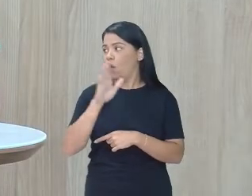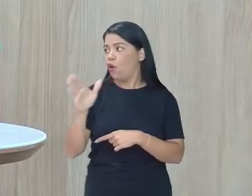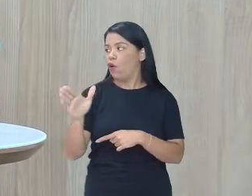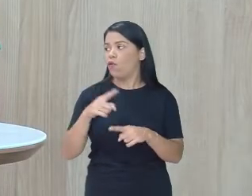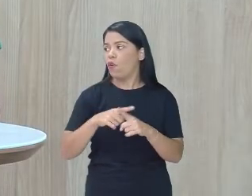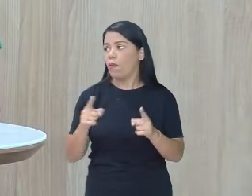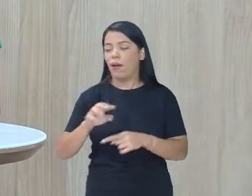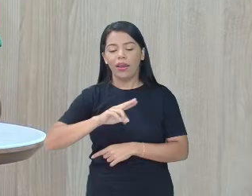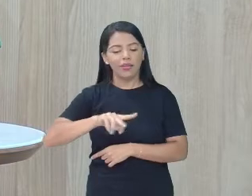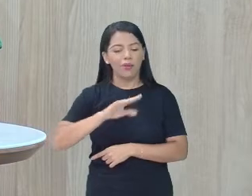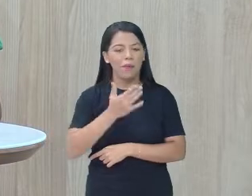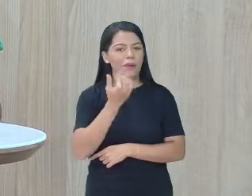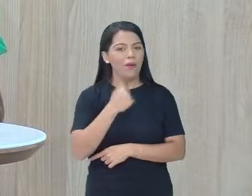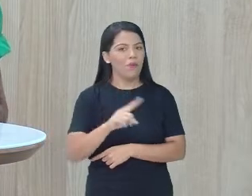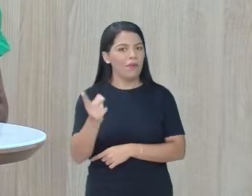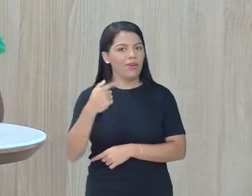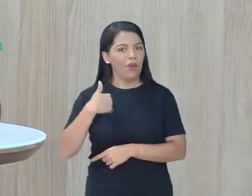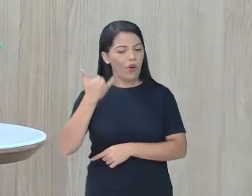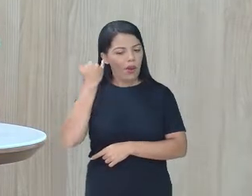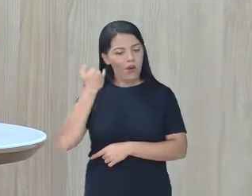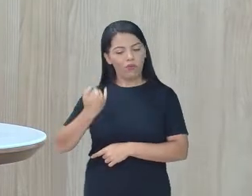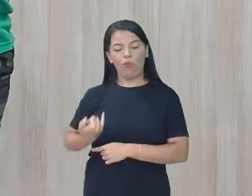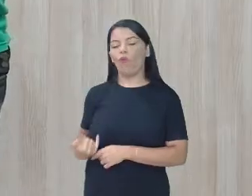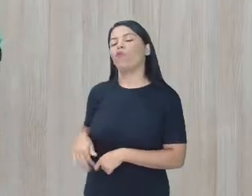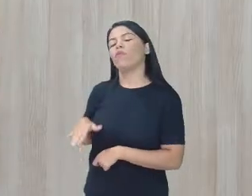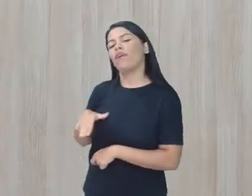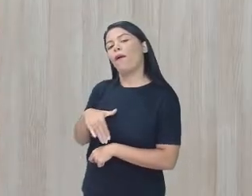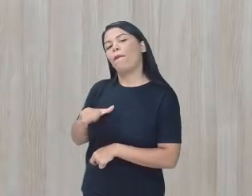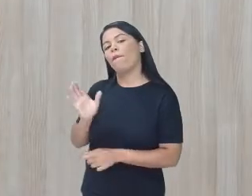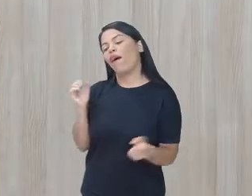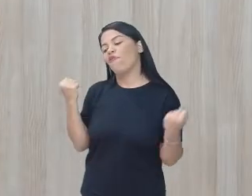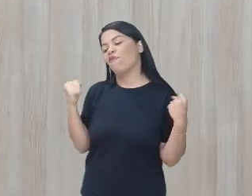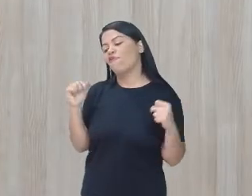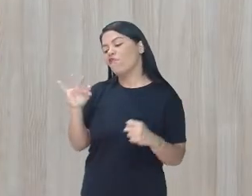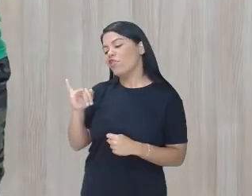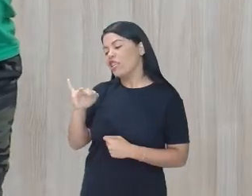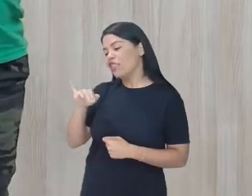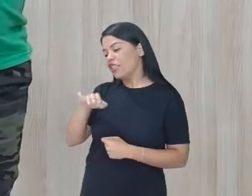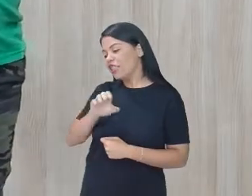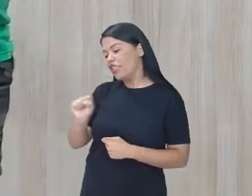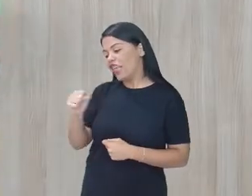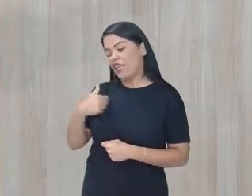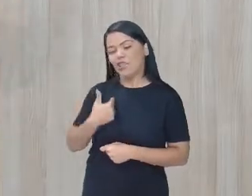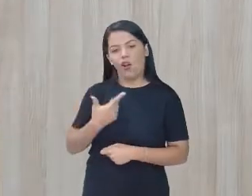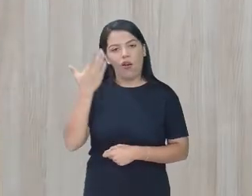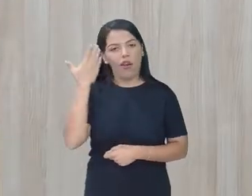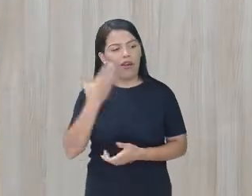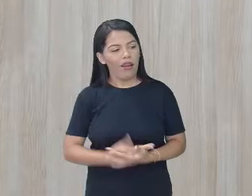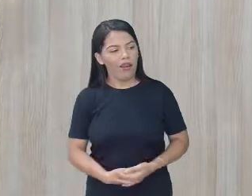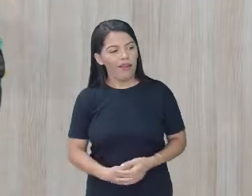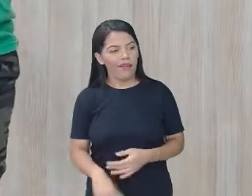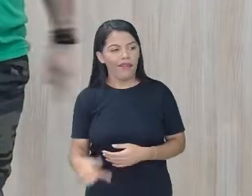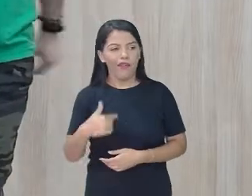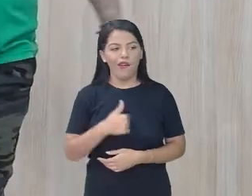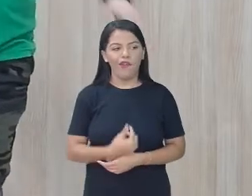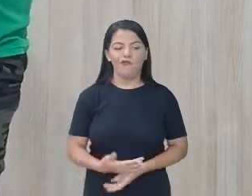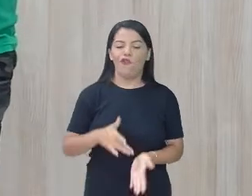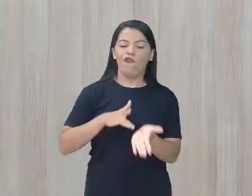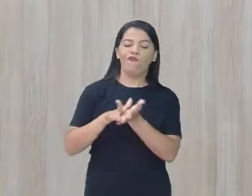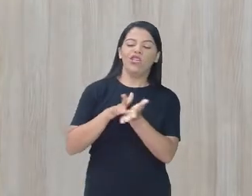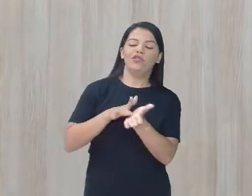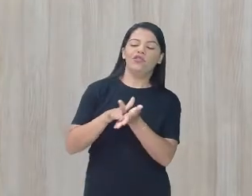mais fitness. Mas ó, para isso, eu vou fazer de conta que eu acredito.